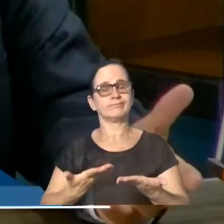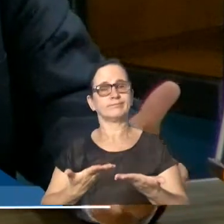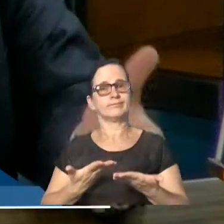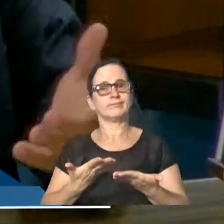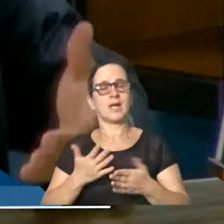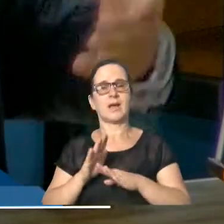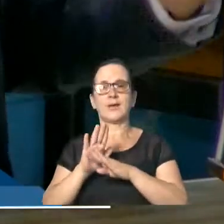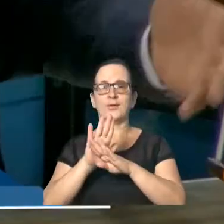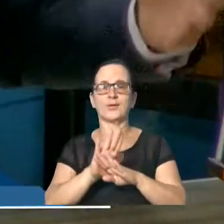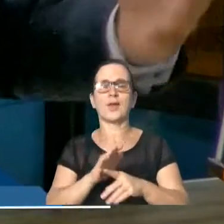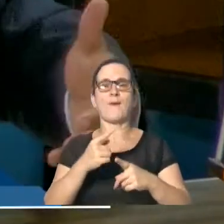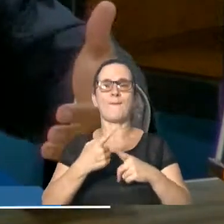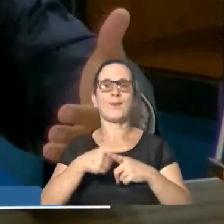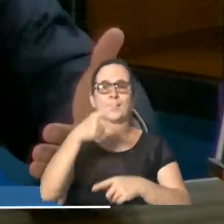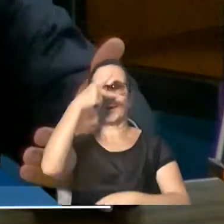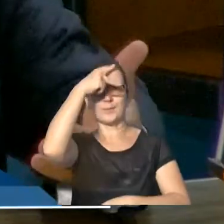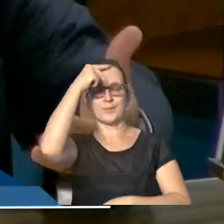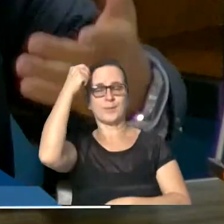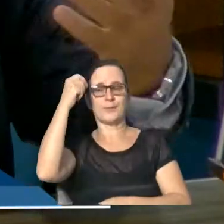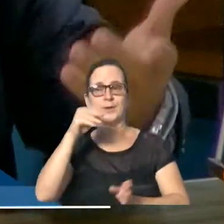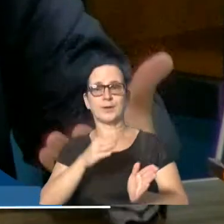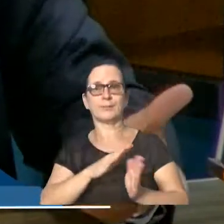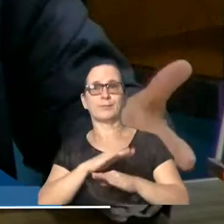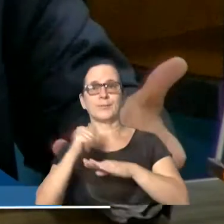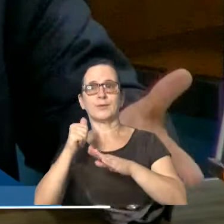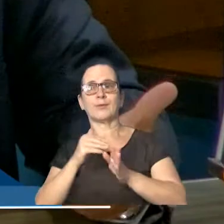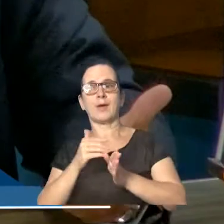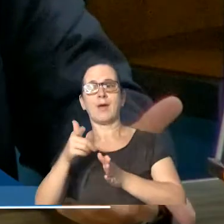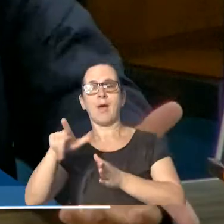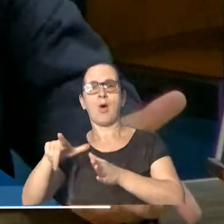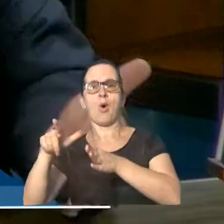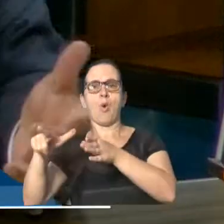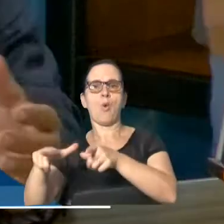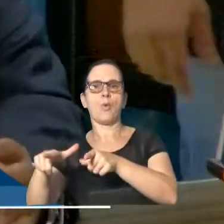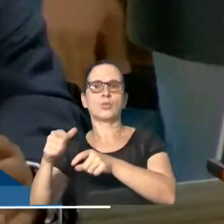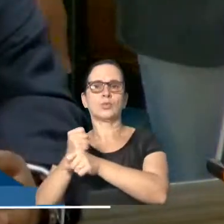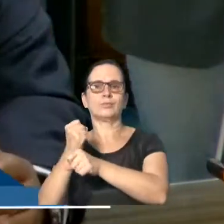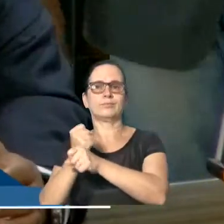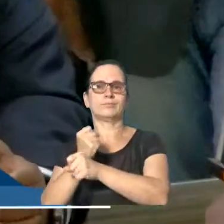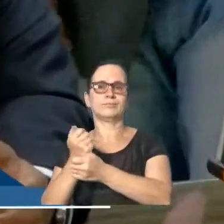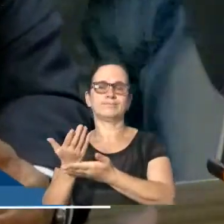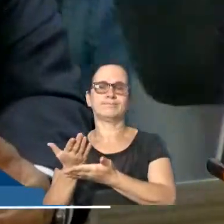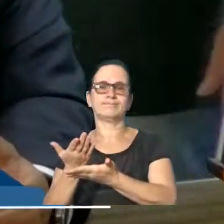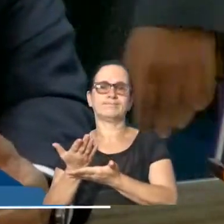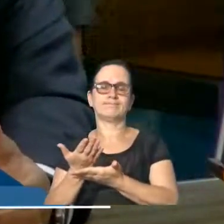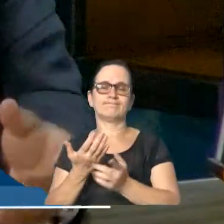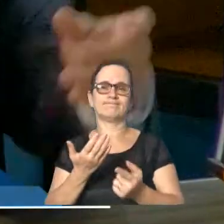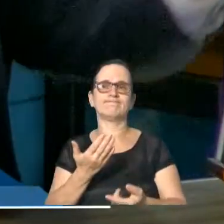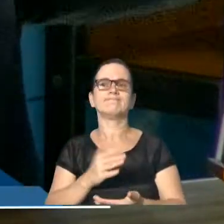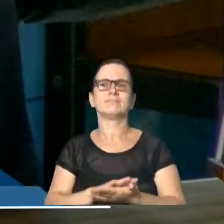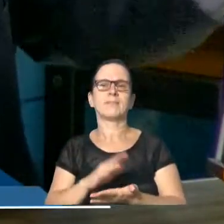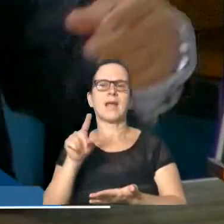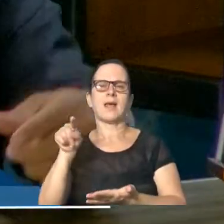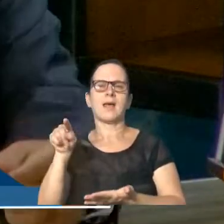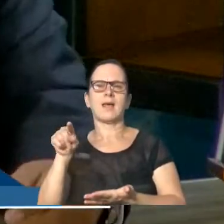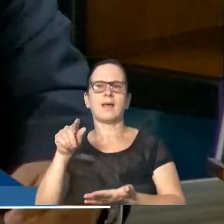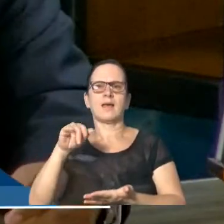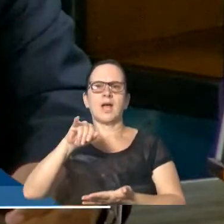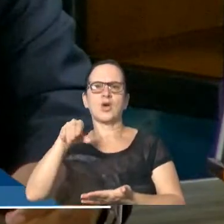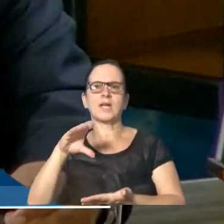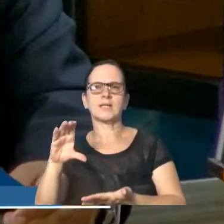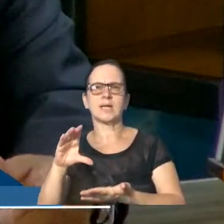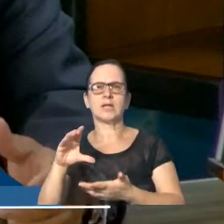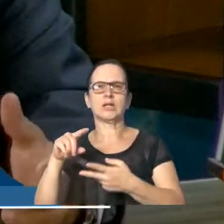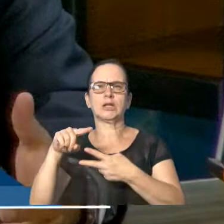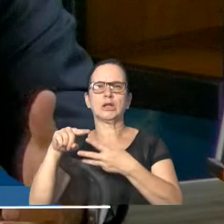poder atender, porque o prefeito me chamou para fazer uma vistoria de uma determinada obra. Ah, lembrei, lá no Novo Casqueiro, onde tinha